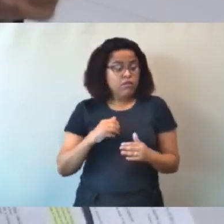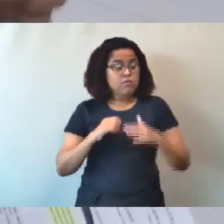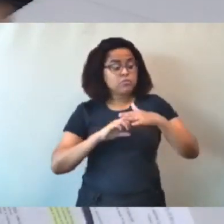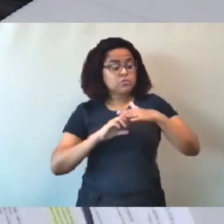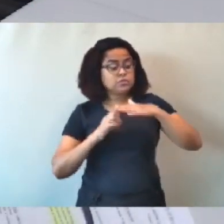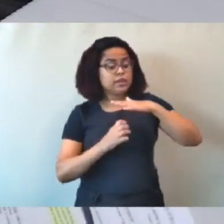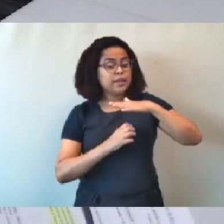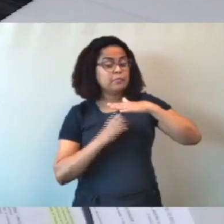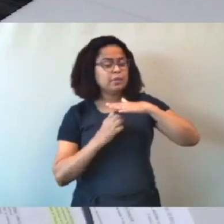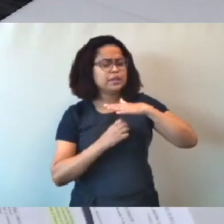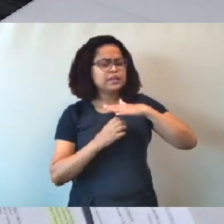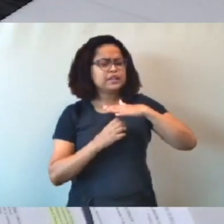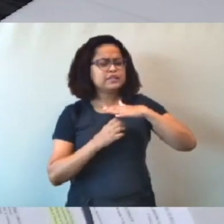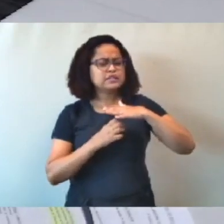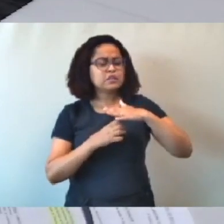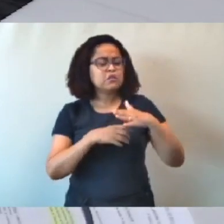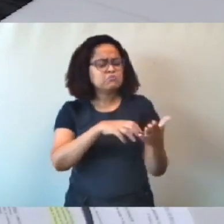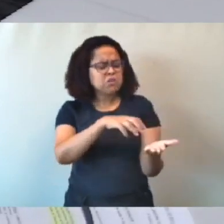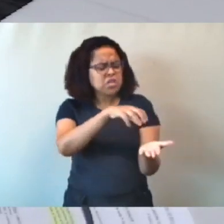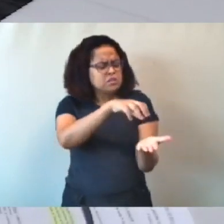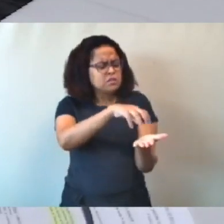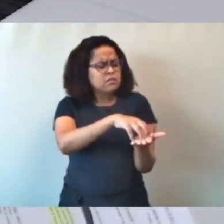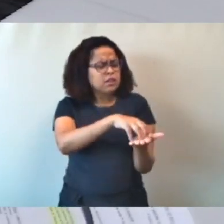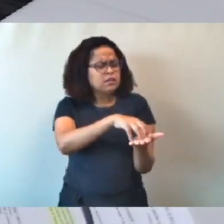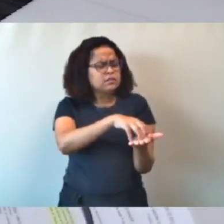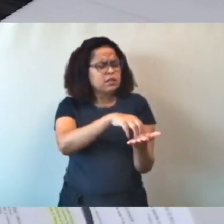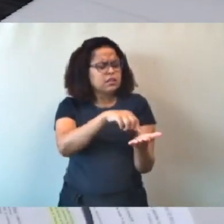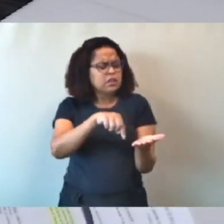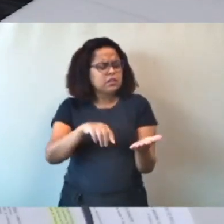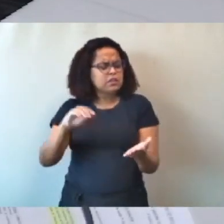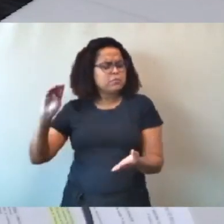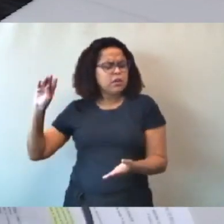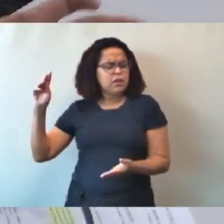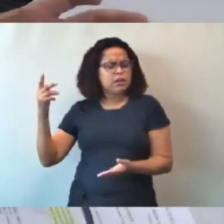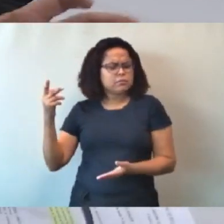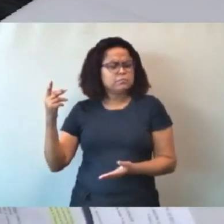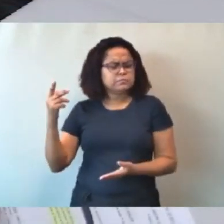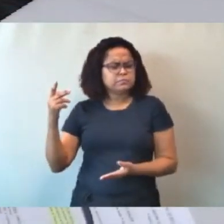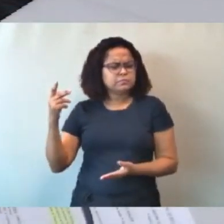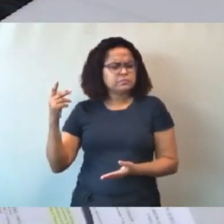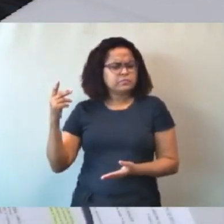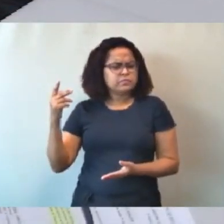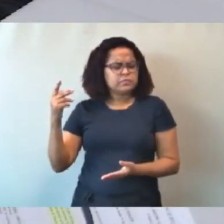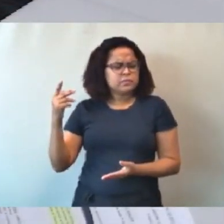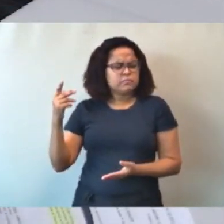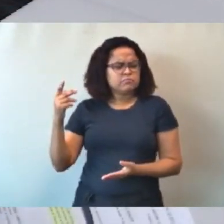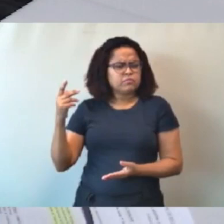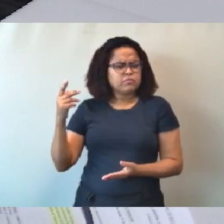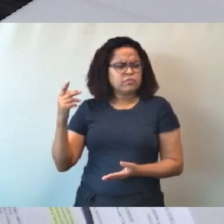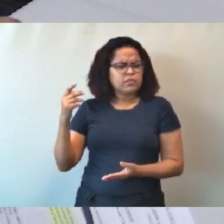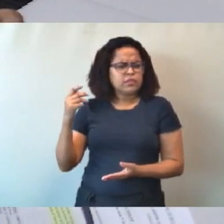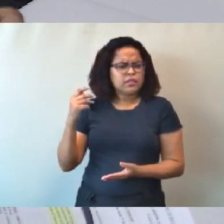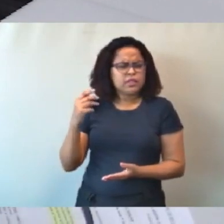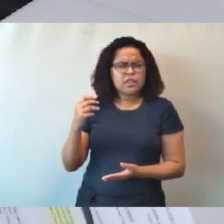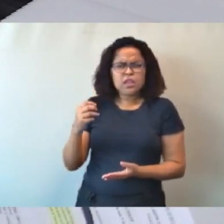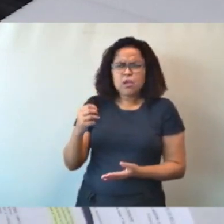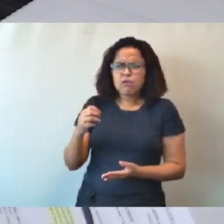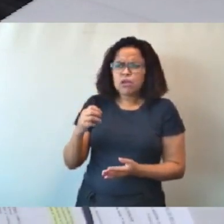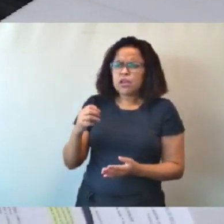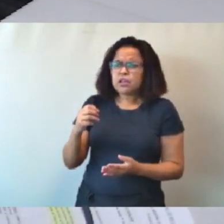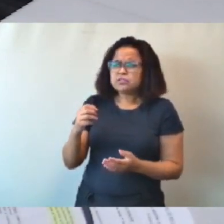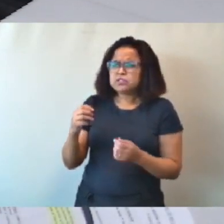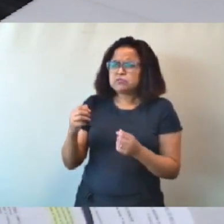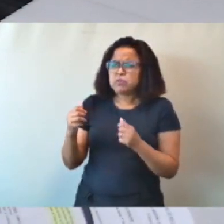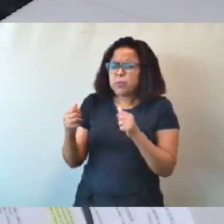centralizadas aqui em Belo Horizonte, elas estão praticamente quase uma próxima da outra, que elas têm a